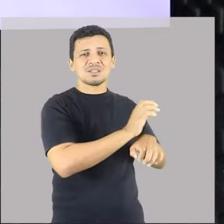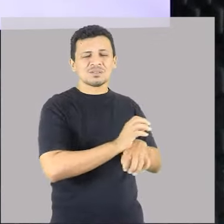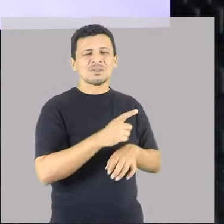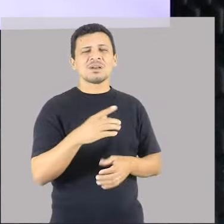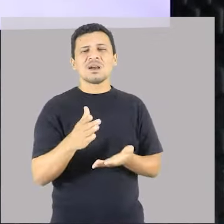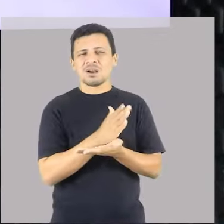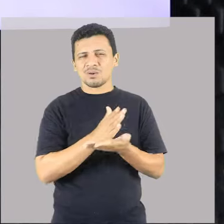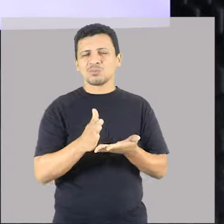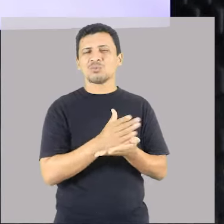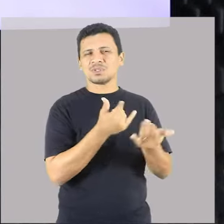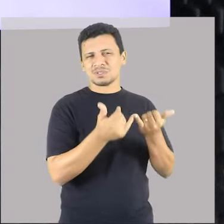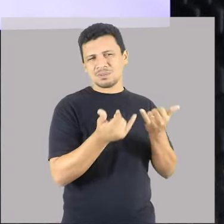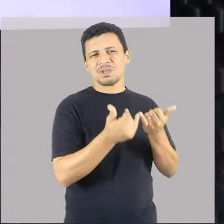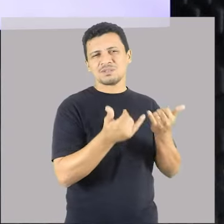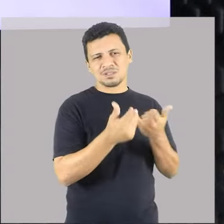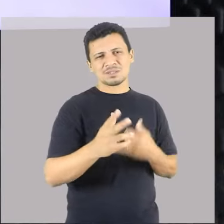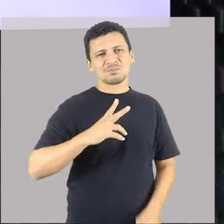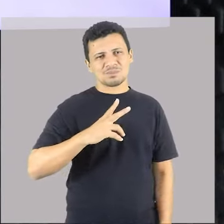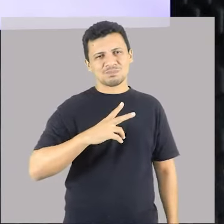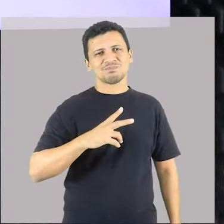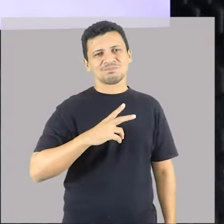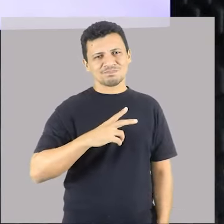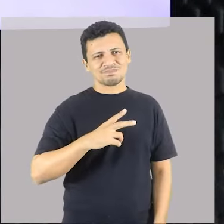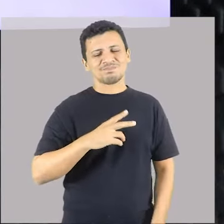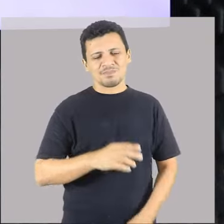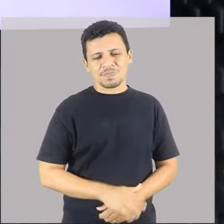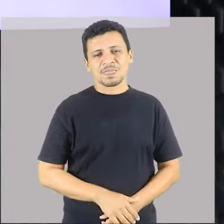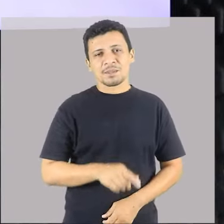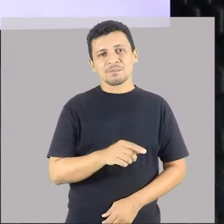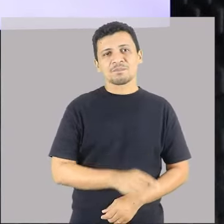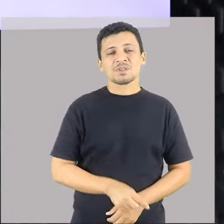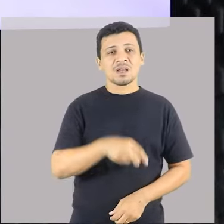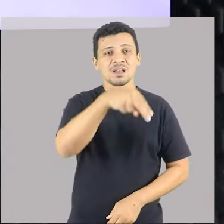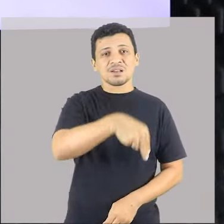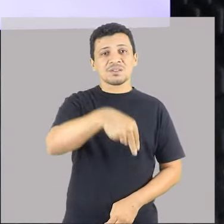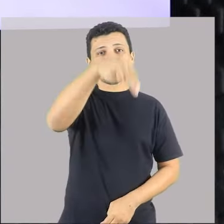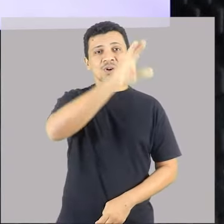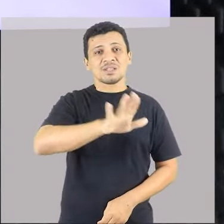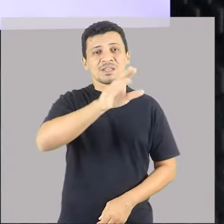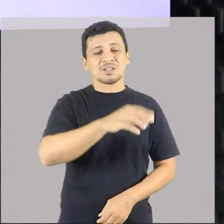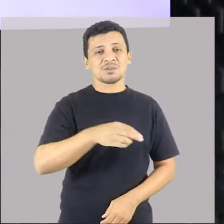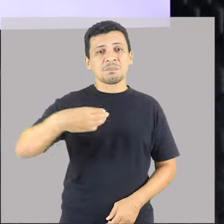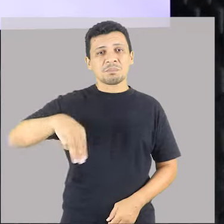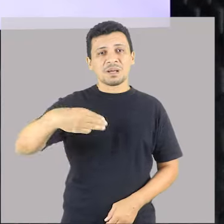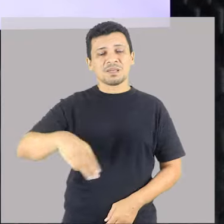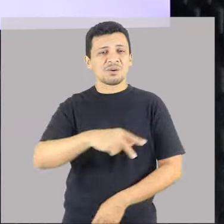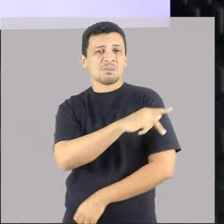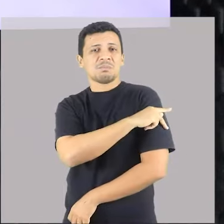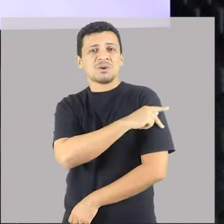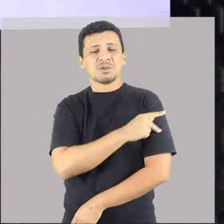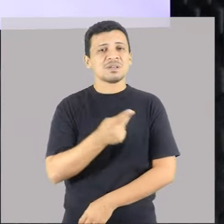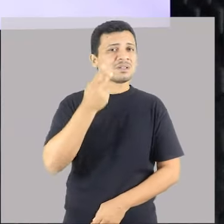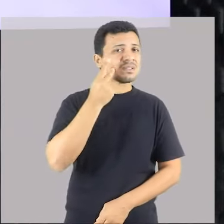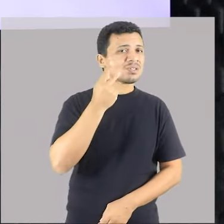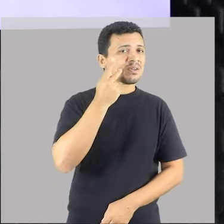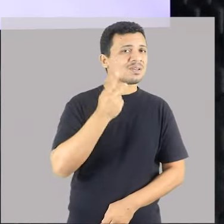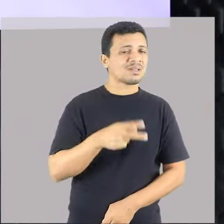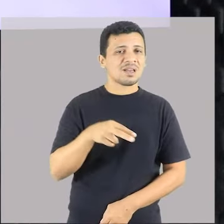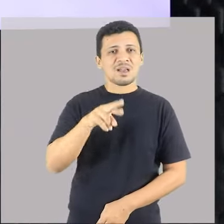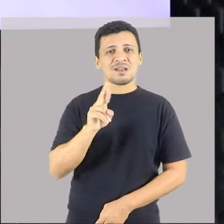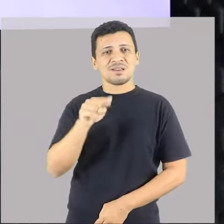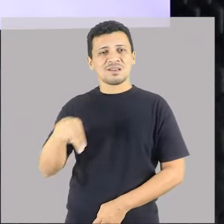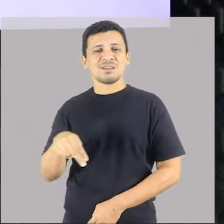semelhanças e particularidades entre si vamos pra nossa região Vamos pro nordeste Maranhão Piauí Ceará Rio Grande do Norte